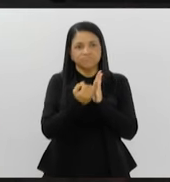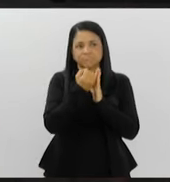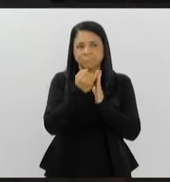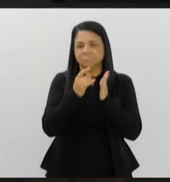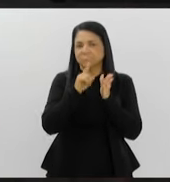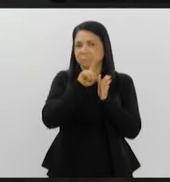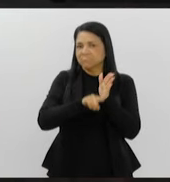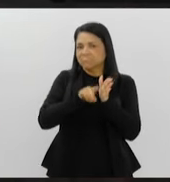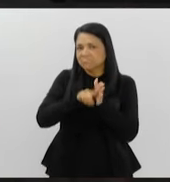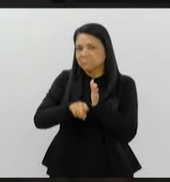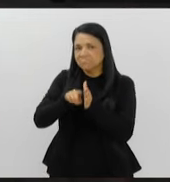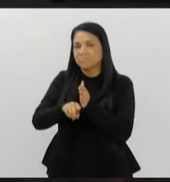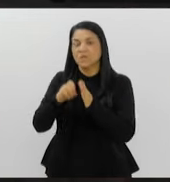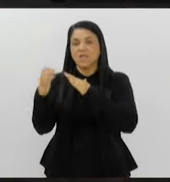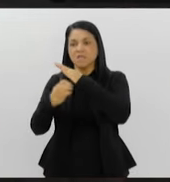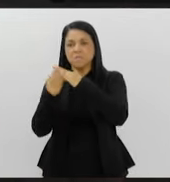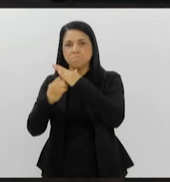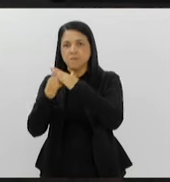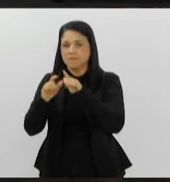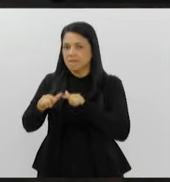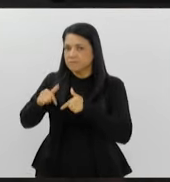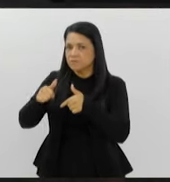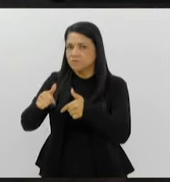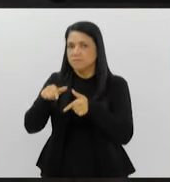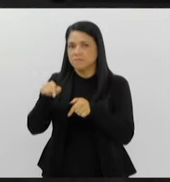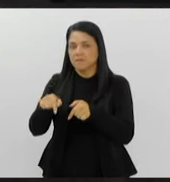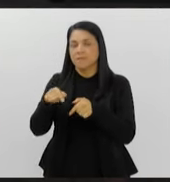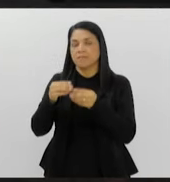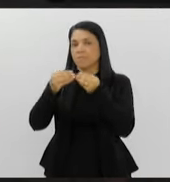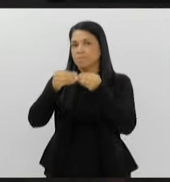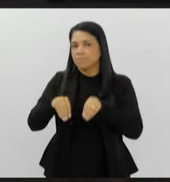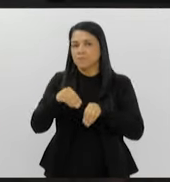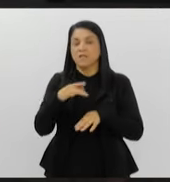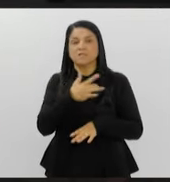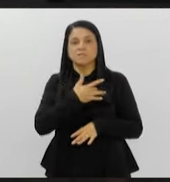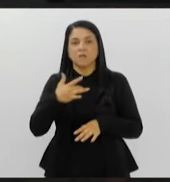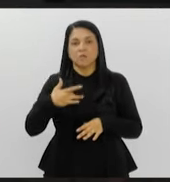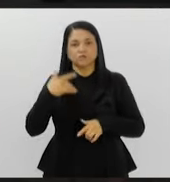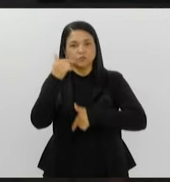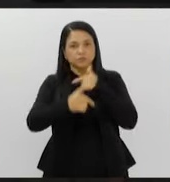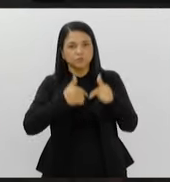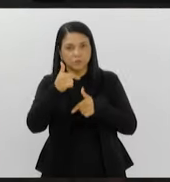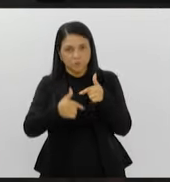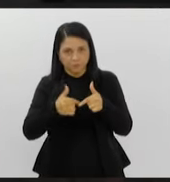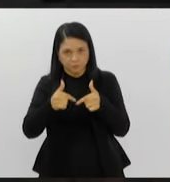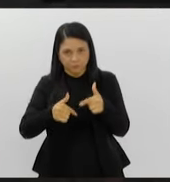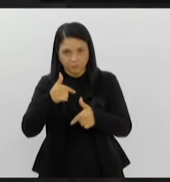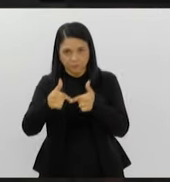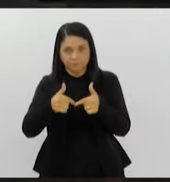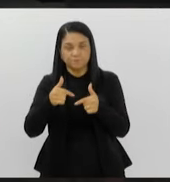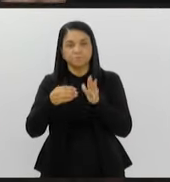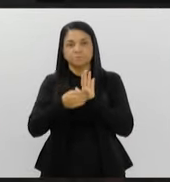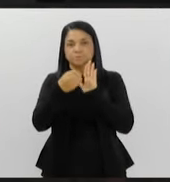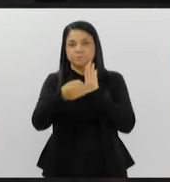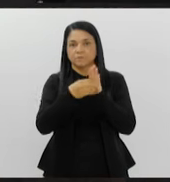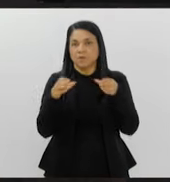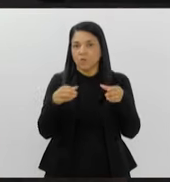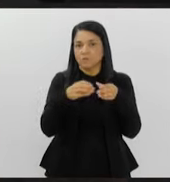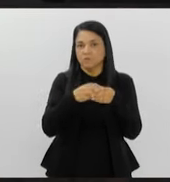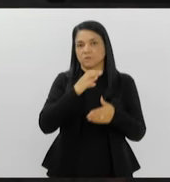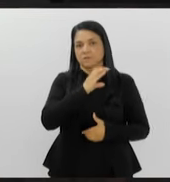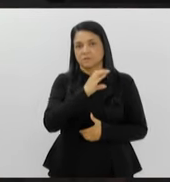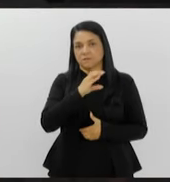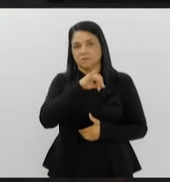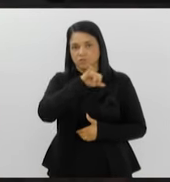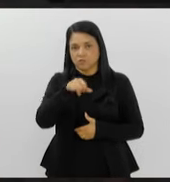natureza para as empresas que, por suas atividades, causem danos à saúde e segurança dos trabalhadores. Pareceres das comissões